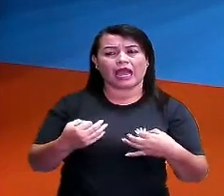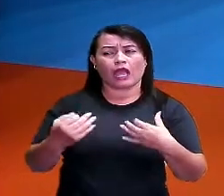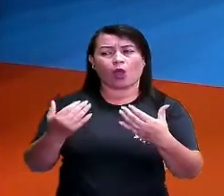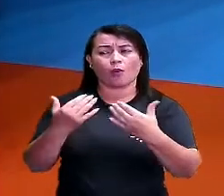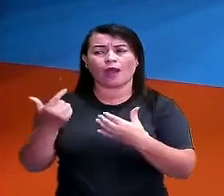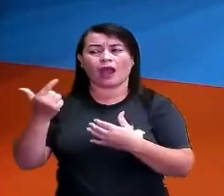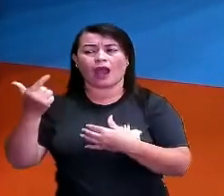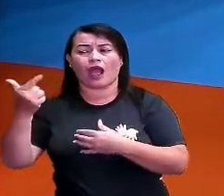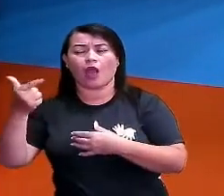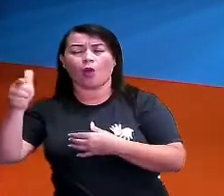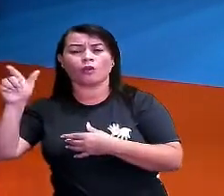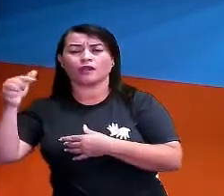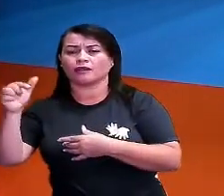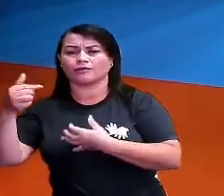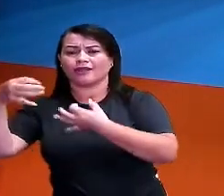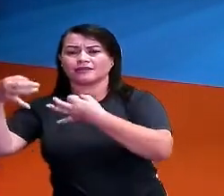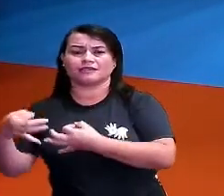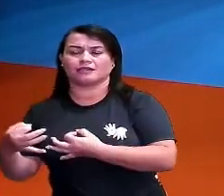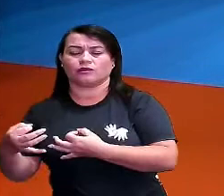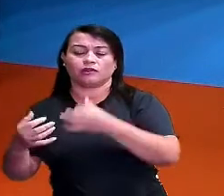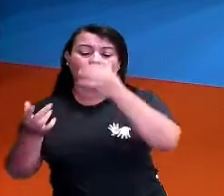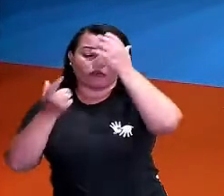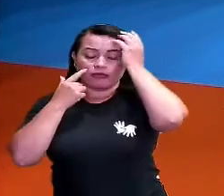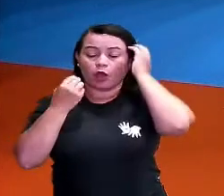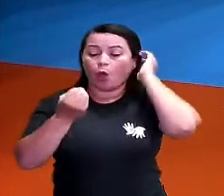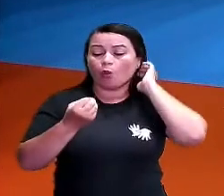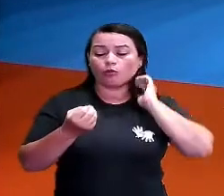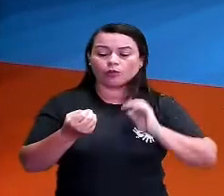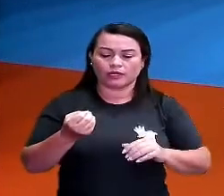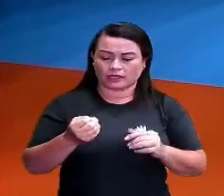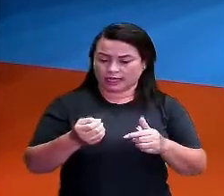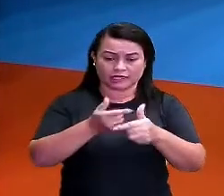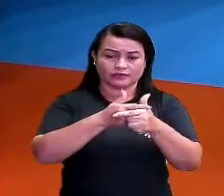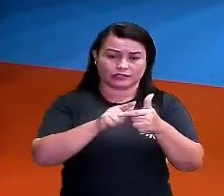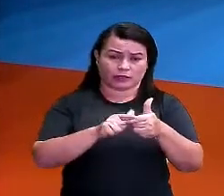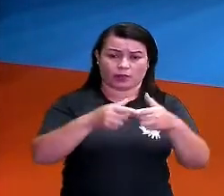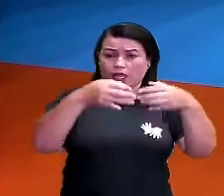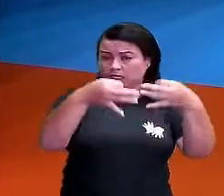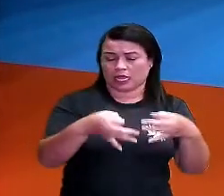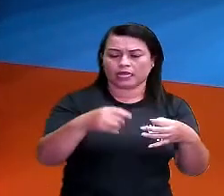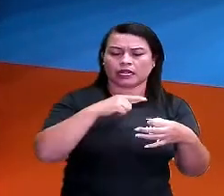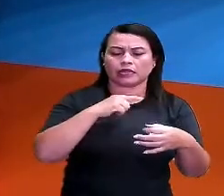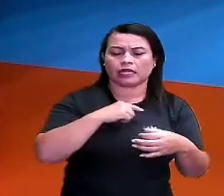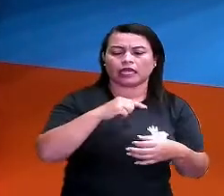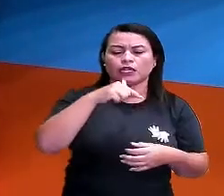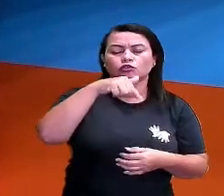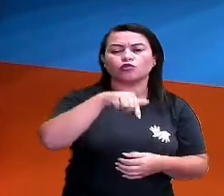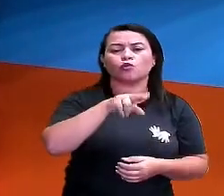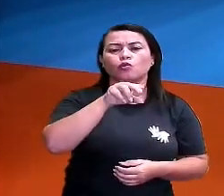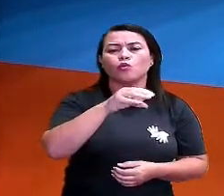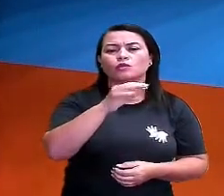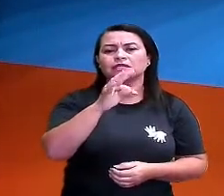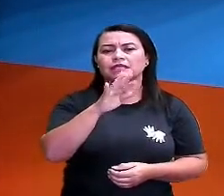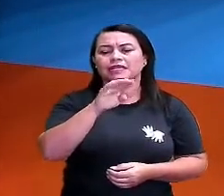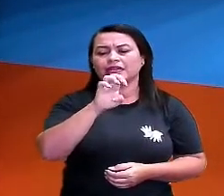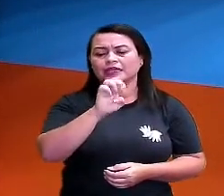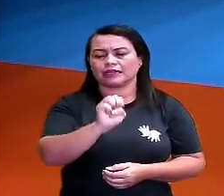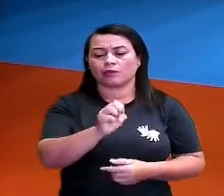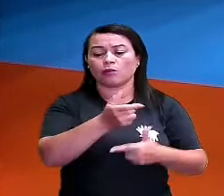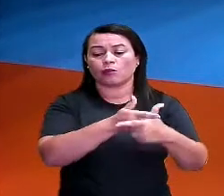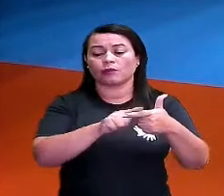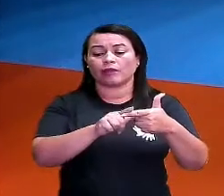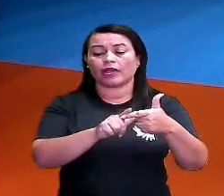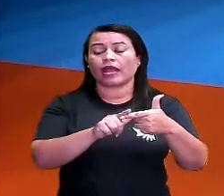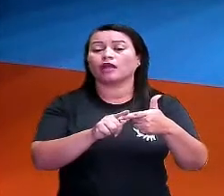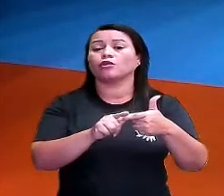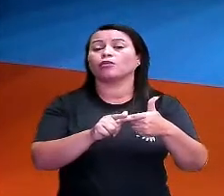exata. Numa divisão exata, o quociente multiplicado pelo divisor é igual